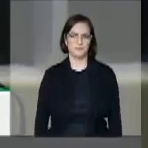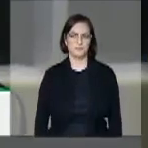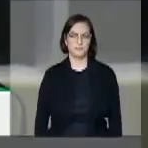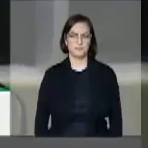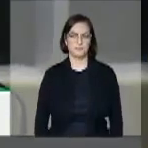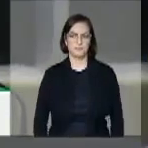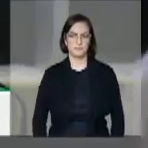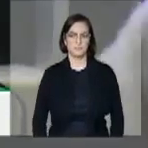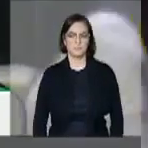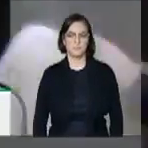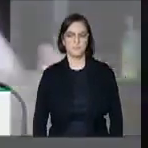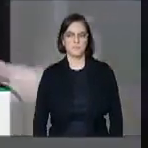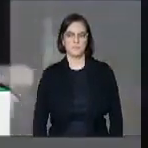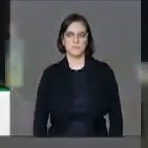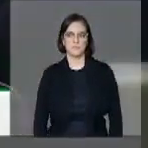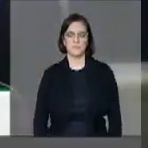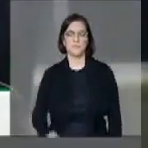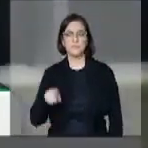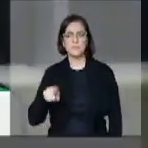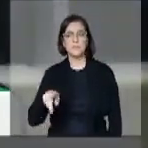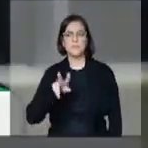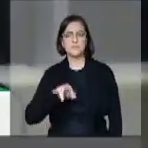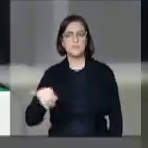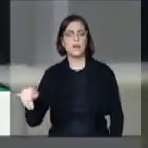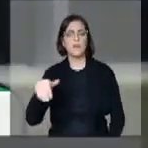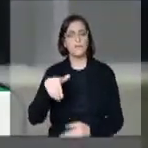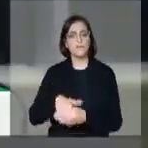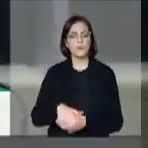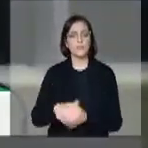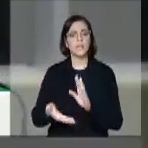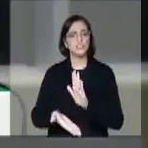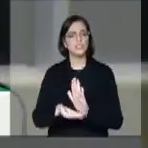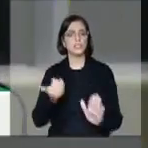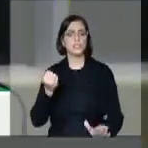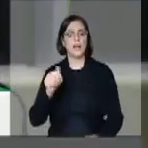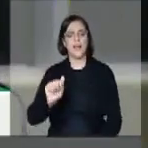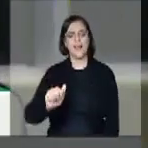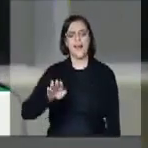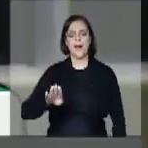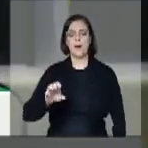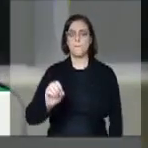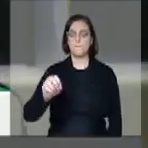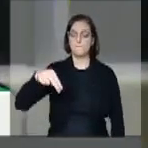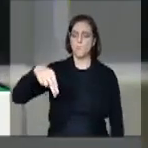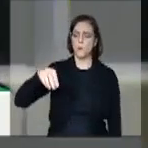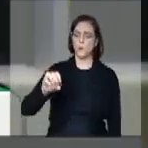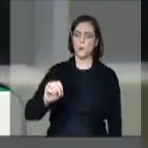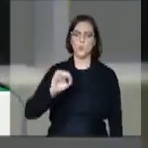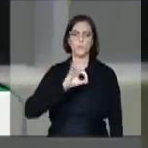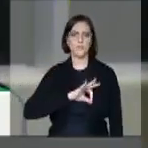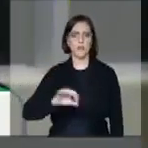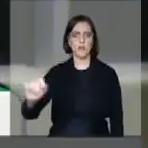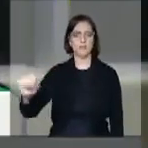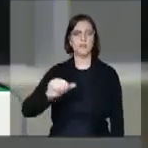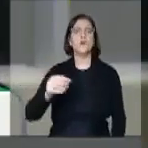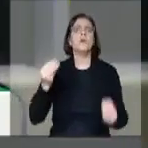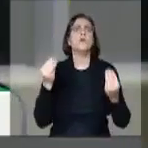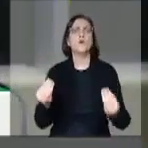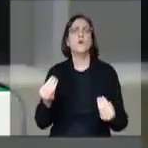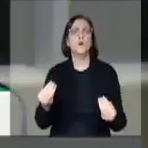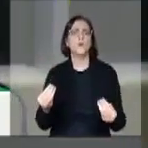vai votar a penalização do abono. Como que você, votando, quem ganha